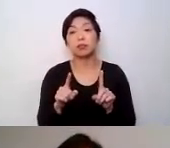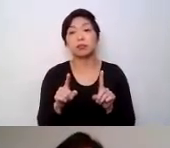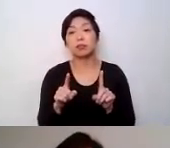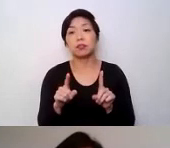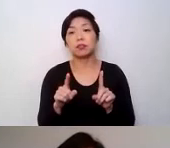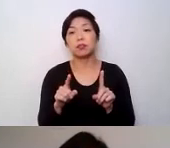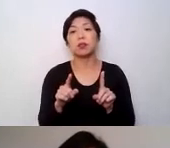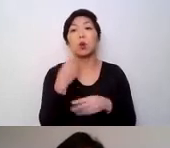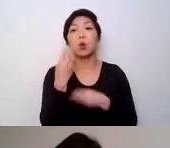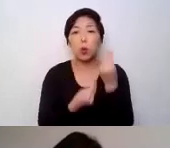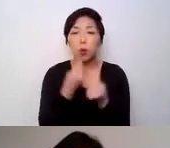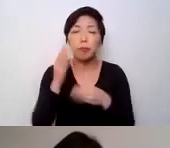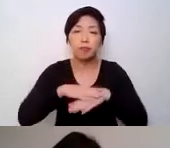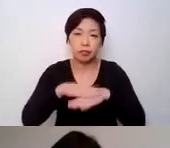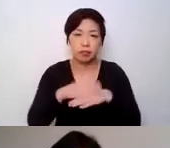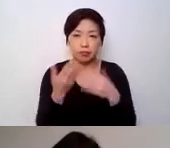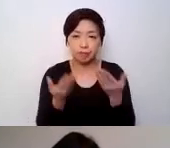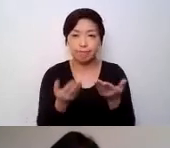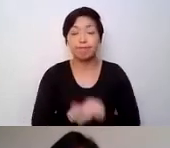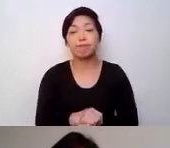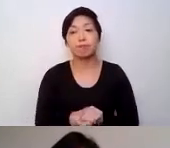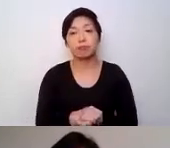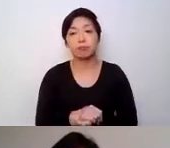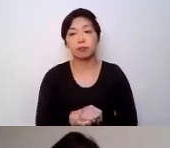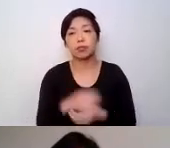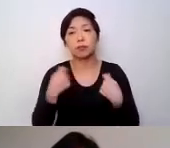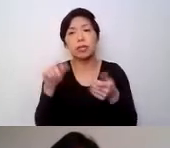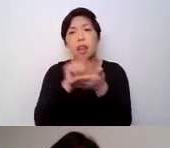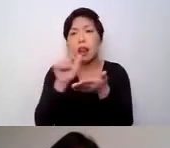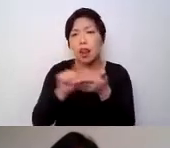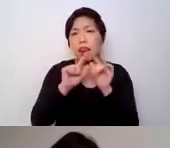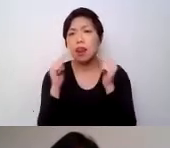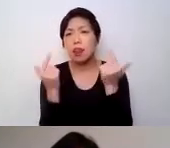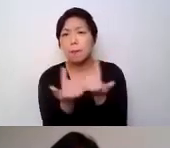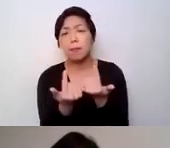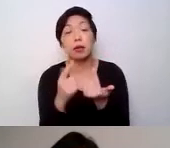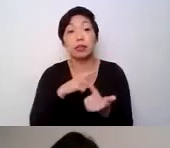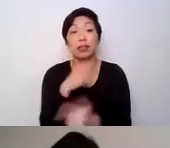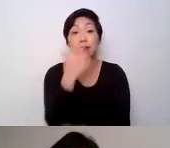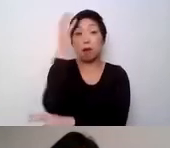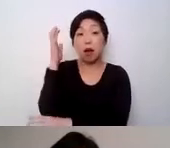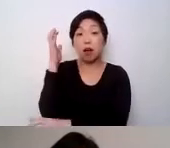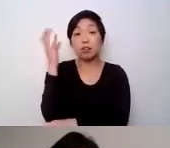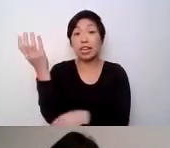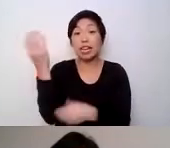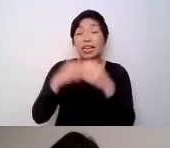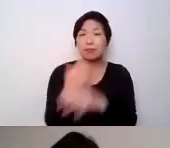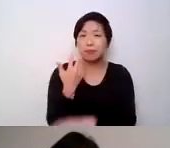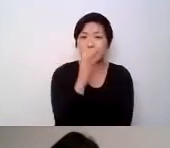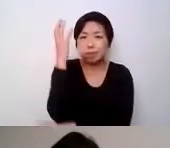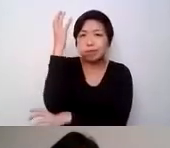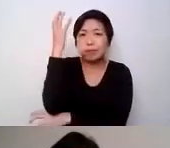é como fazer isso deve-se fazer uma limpeza tem uma árvore que nasceu inteira inteira nesse